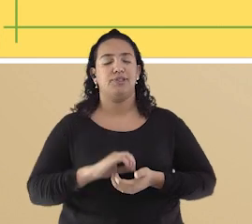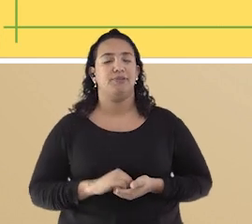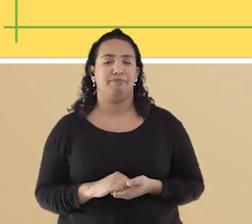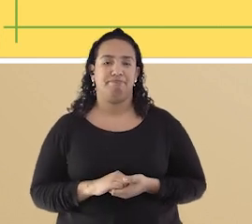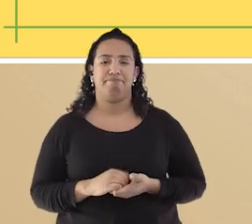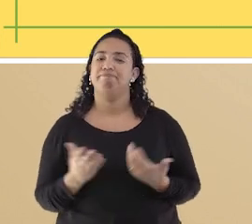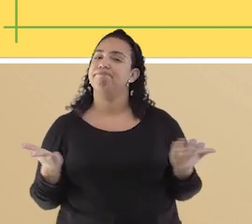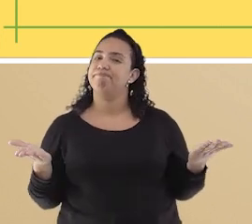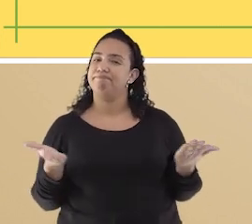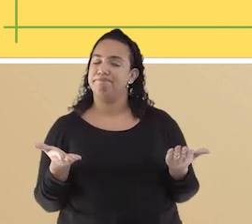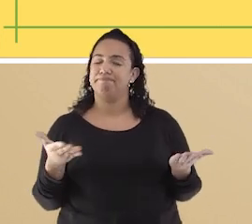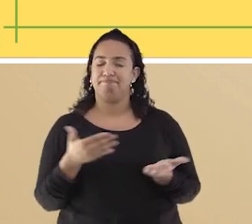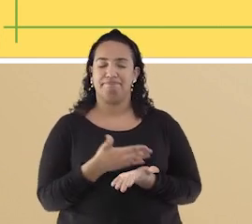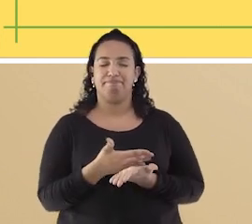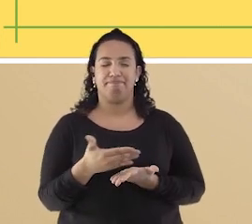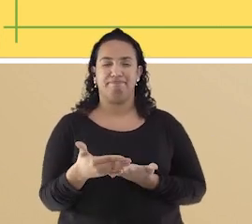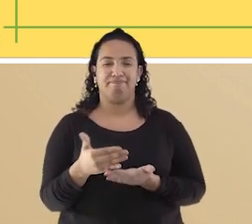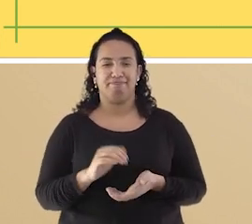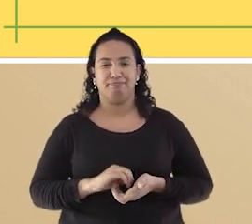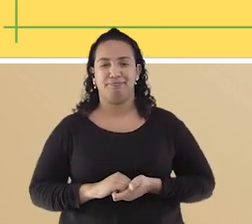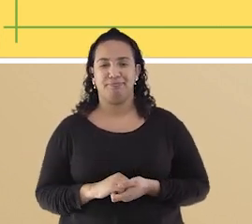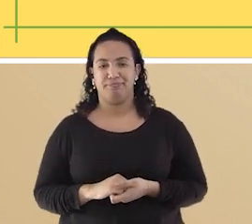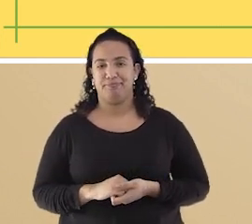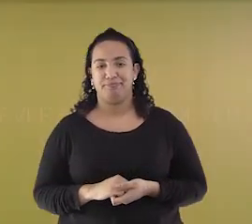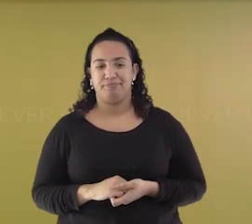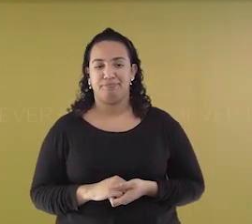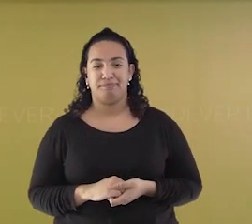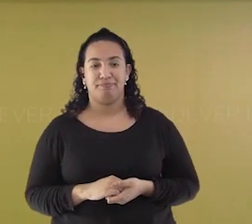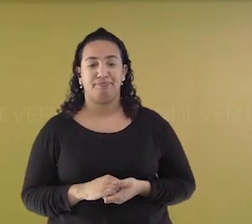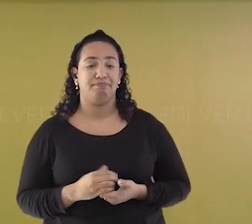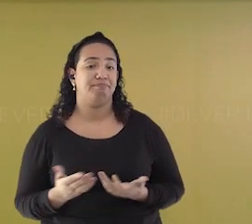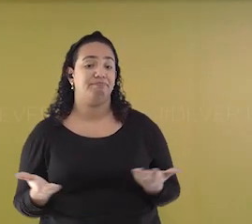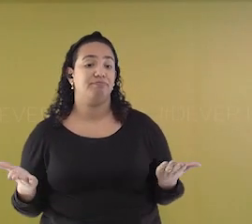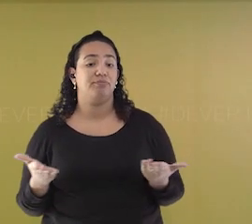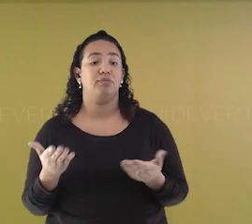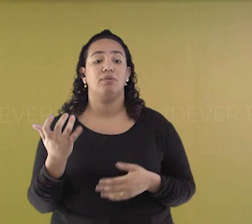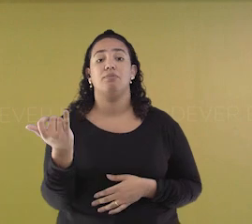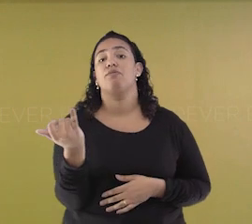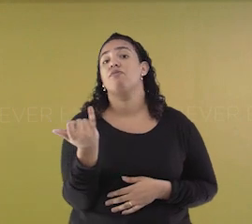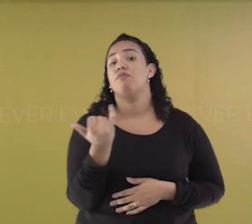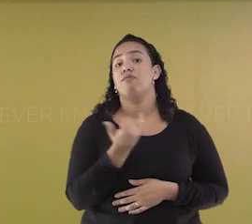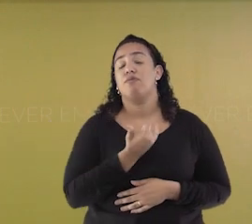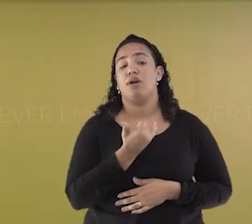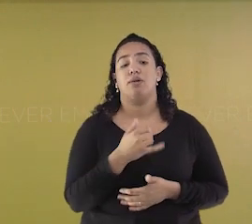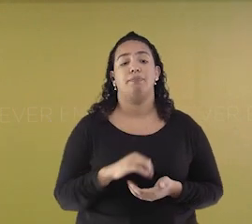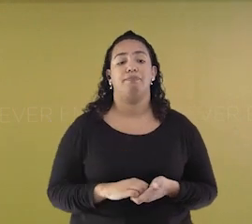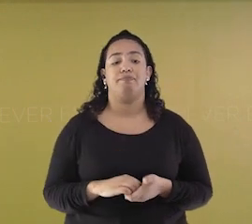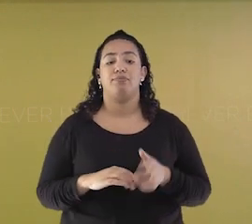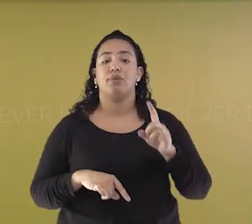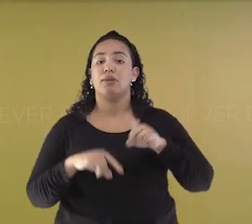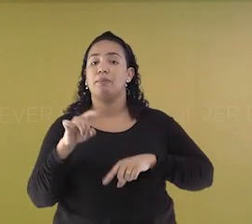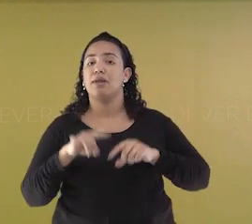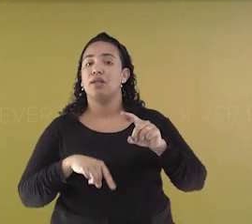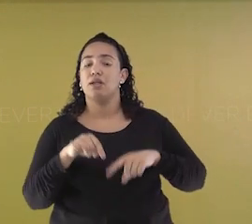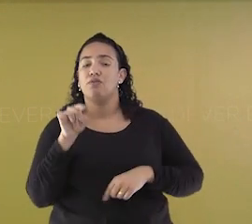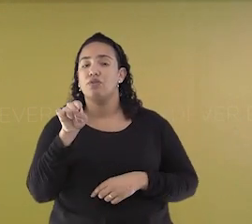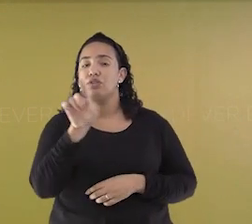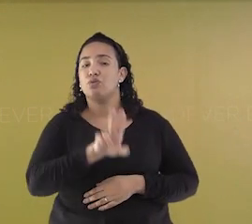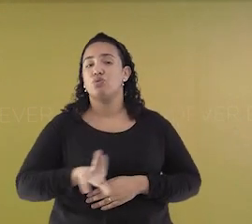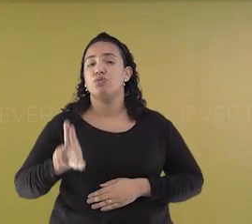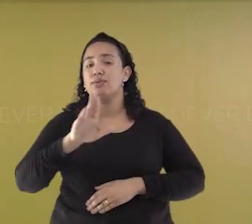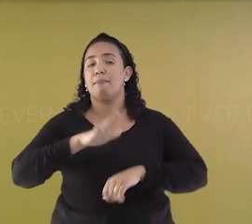ambiente. Agora sim, vamos à nossa aula. Me conta aí. Quais são os itens que você